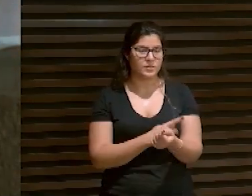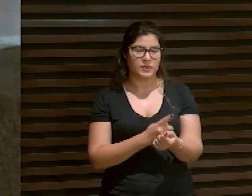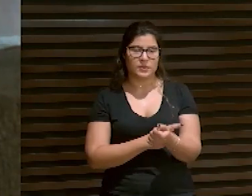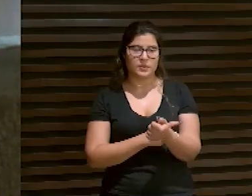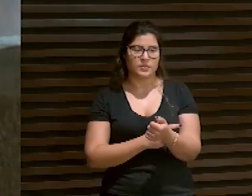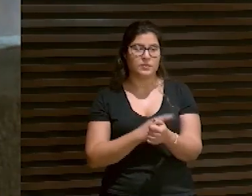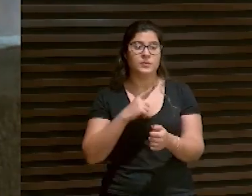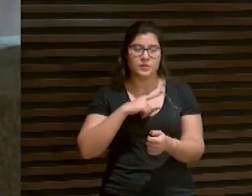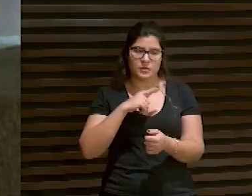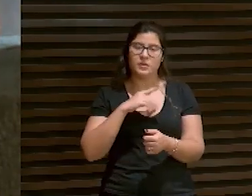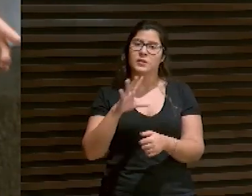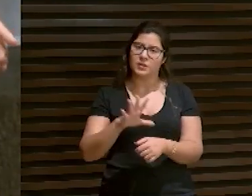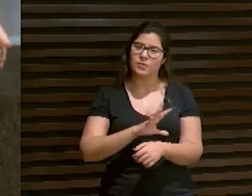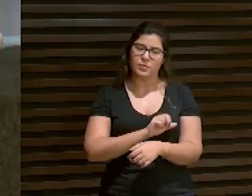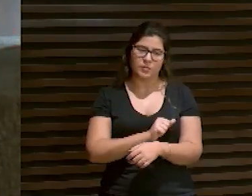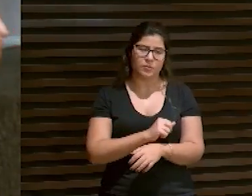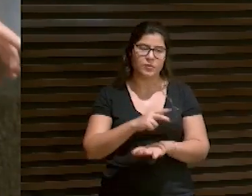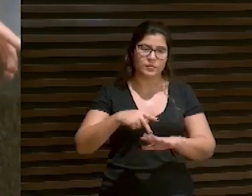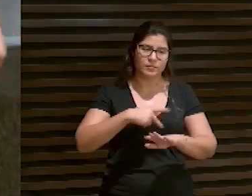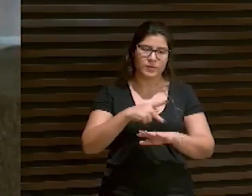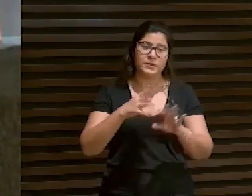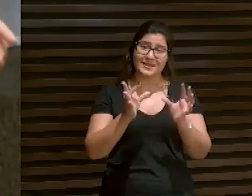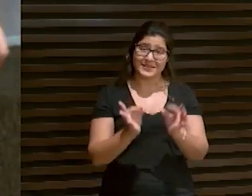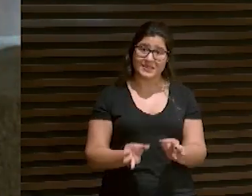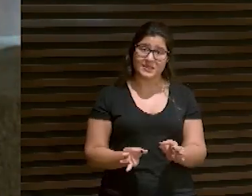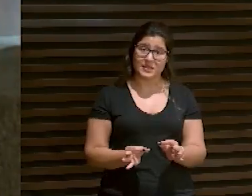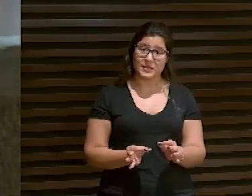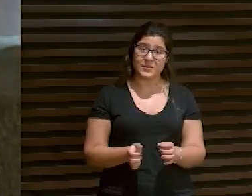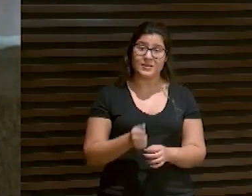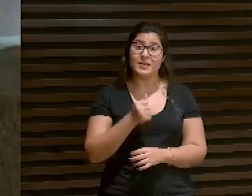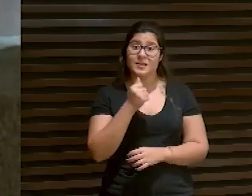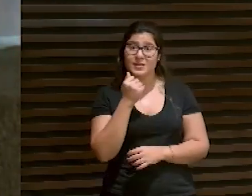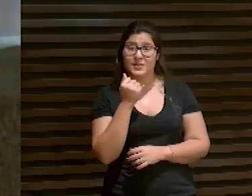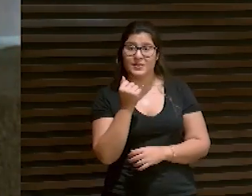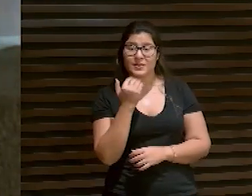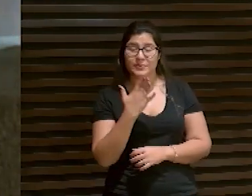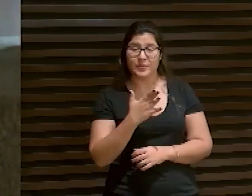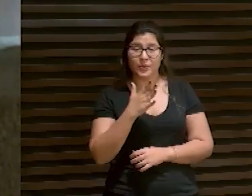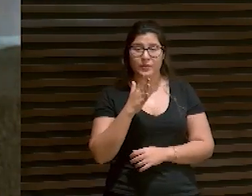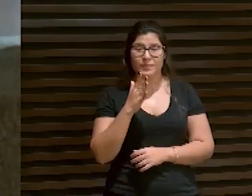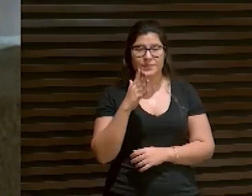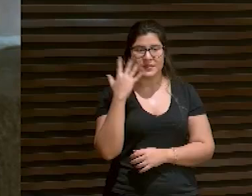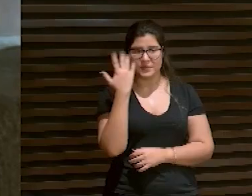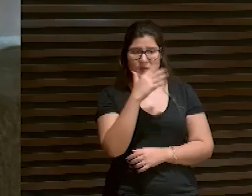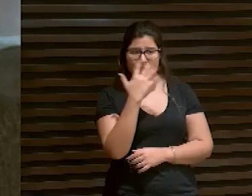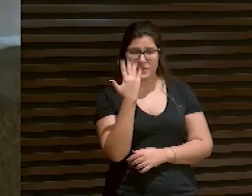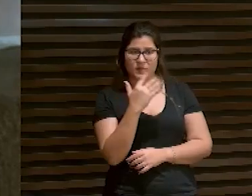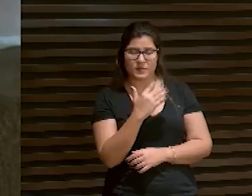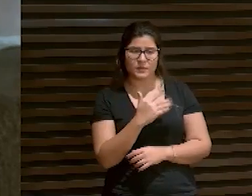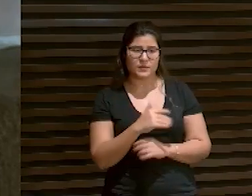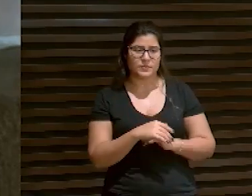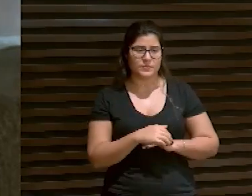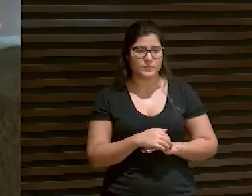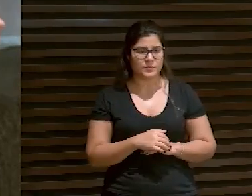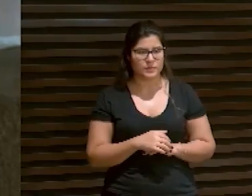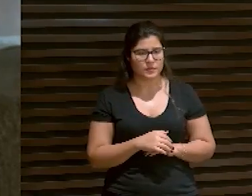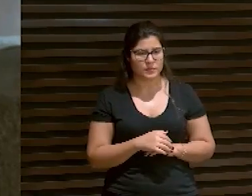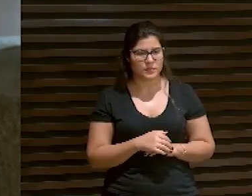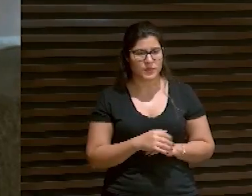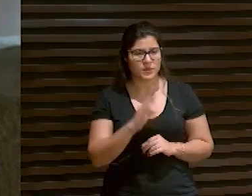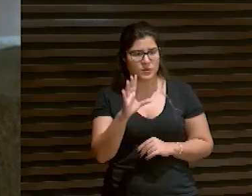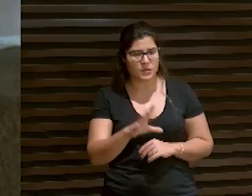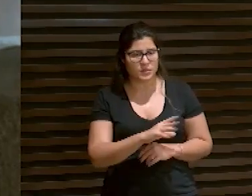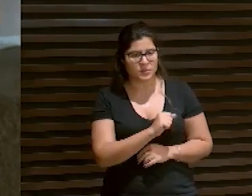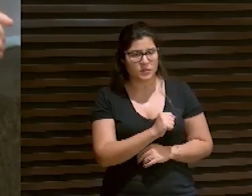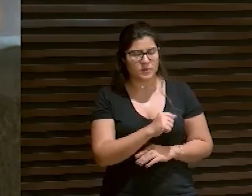correto. Existe sim um amor à pátria que é certo e que é belo. Inclusive esse livro fala sobre isso. O amor à pátria nada